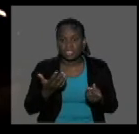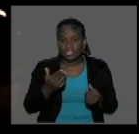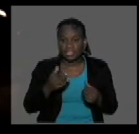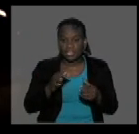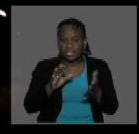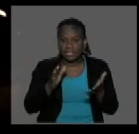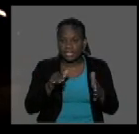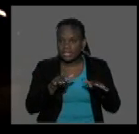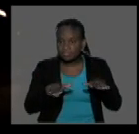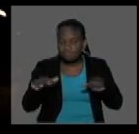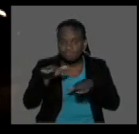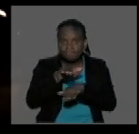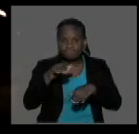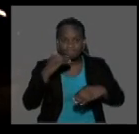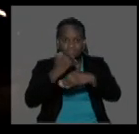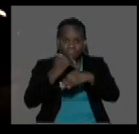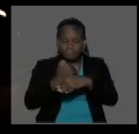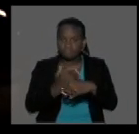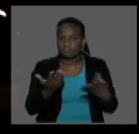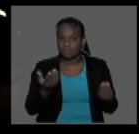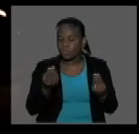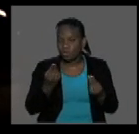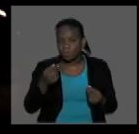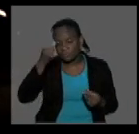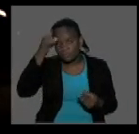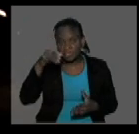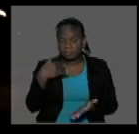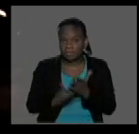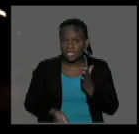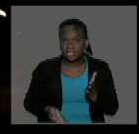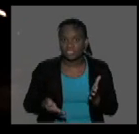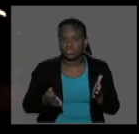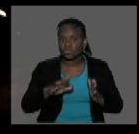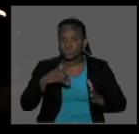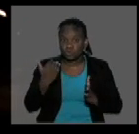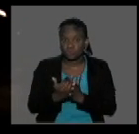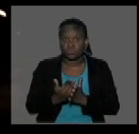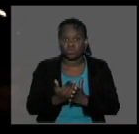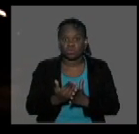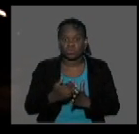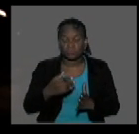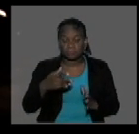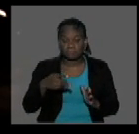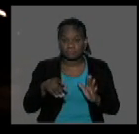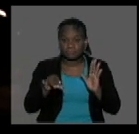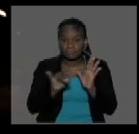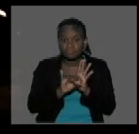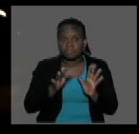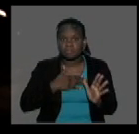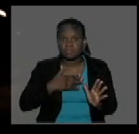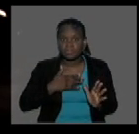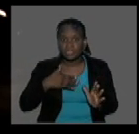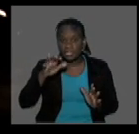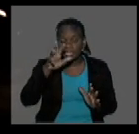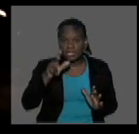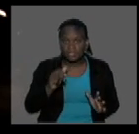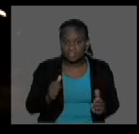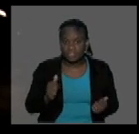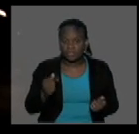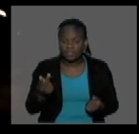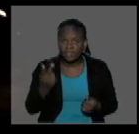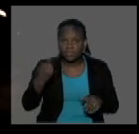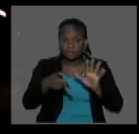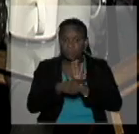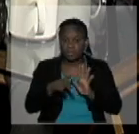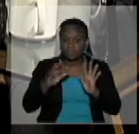buscar hegemonia, de não perder sua total identidade,